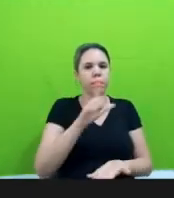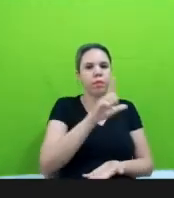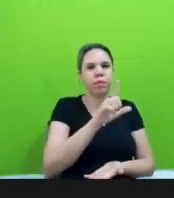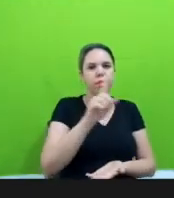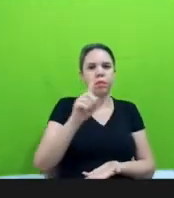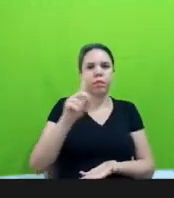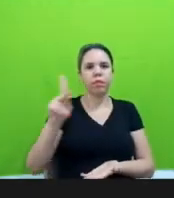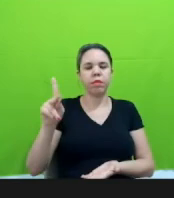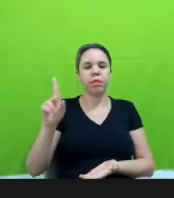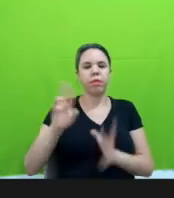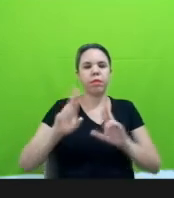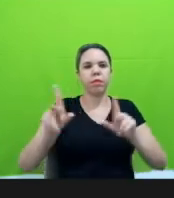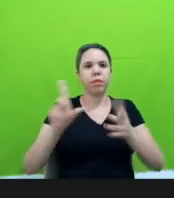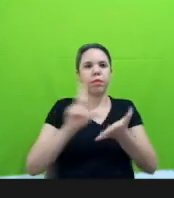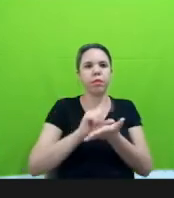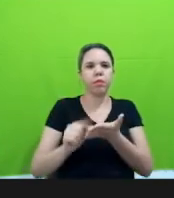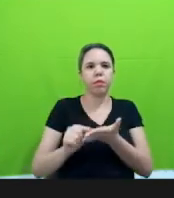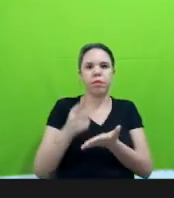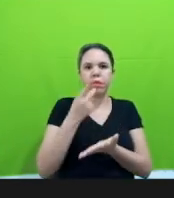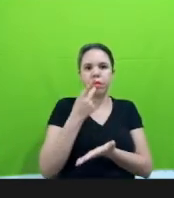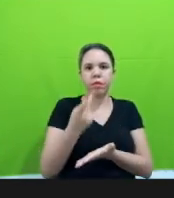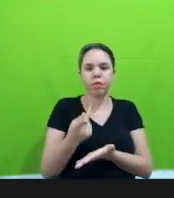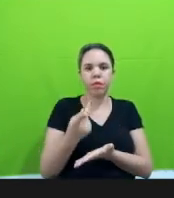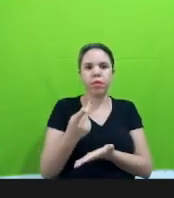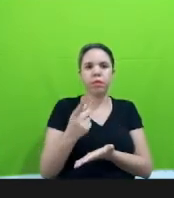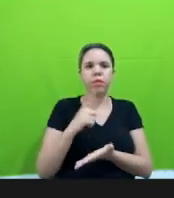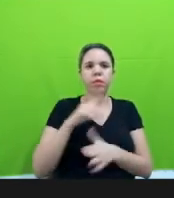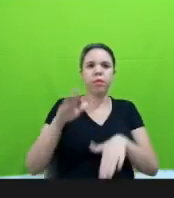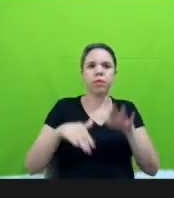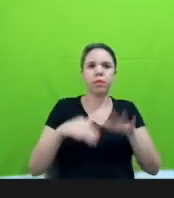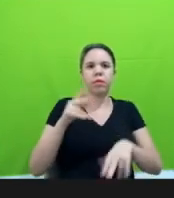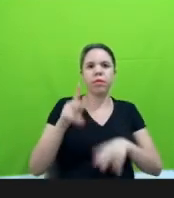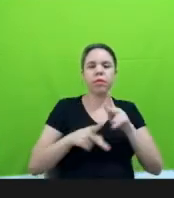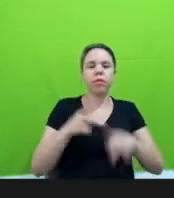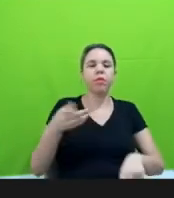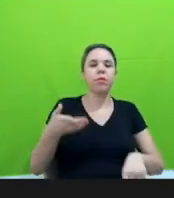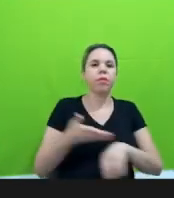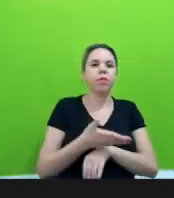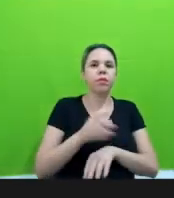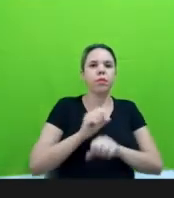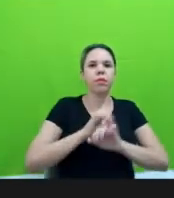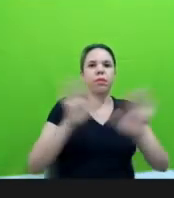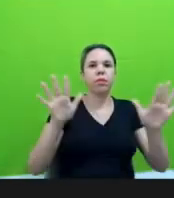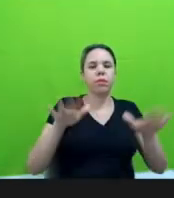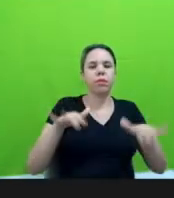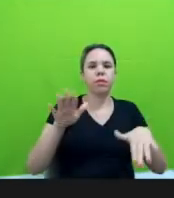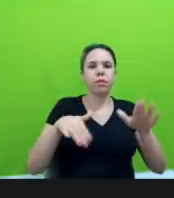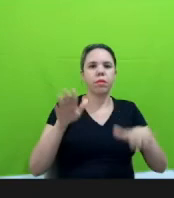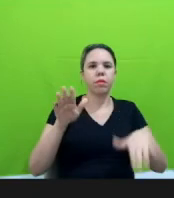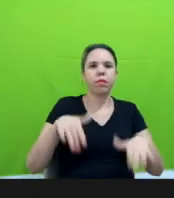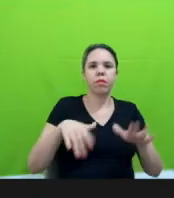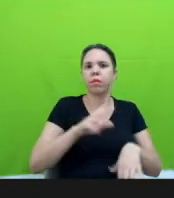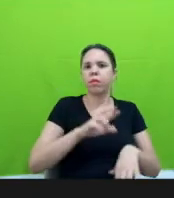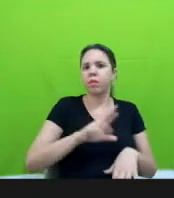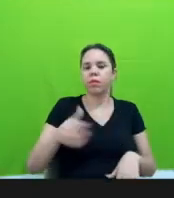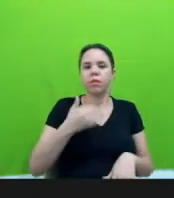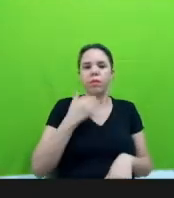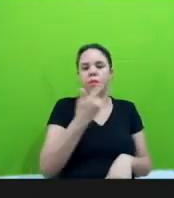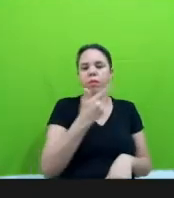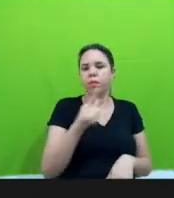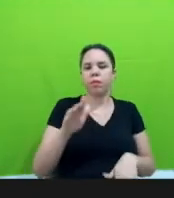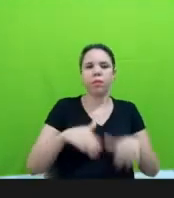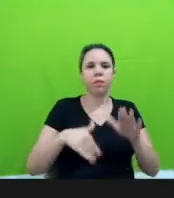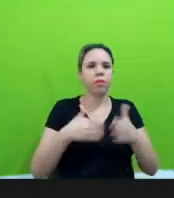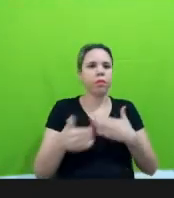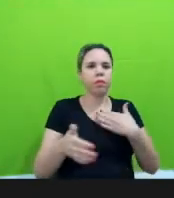artigos diferentes, e digamos, vai que colhe a pessoa não entra com recurso. Então, só para deixar claro que muitas vezes. Não vai ter a ver com a questão,